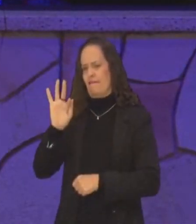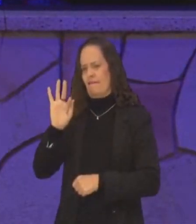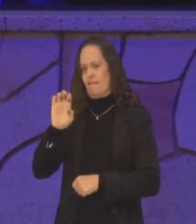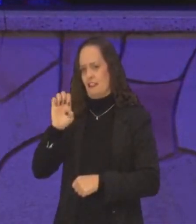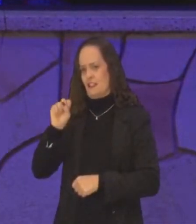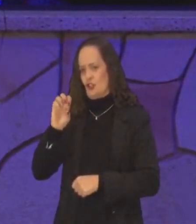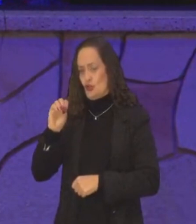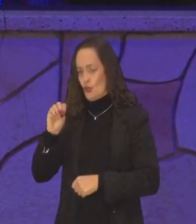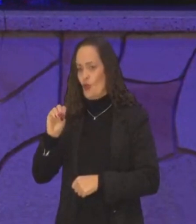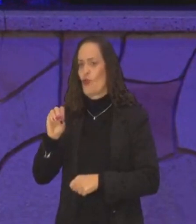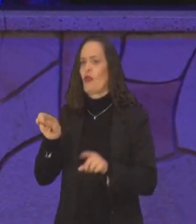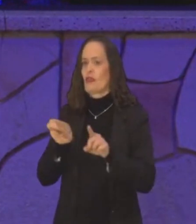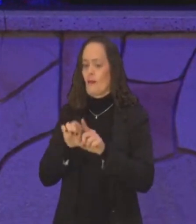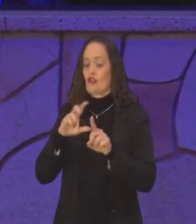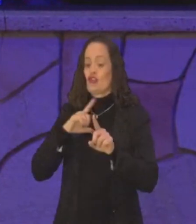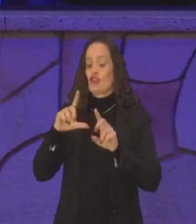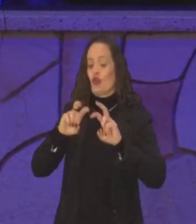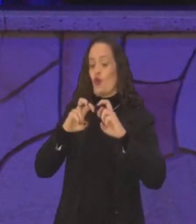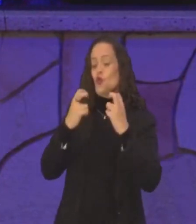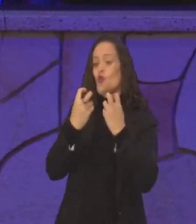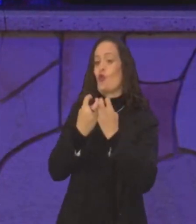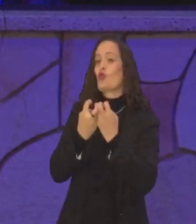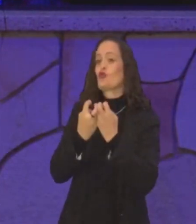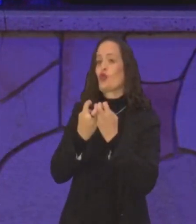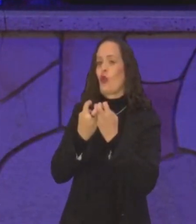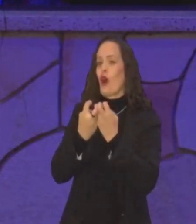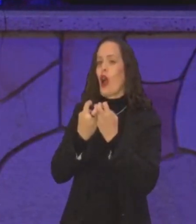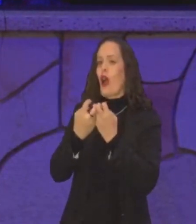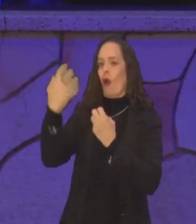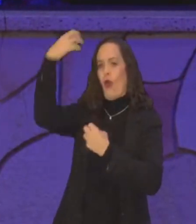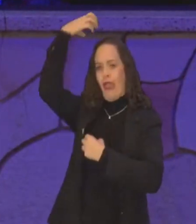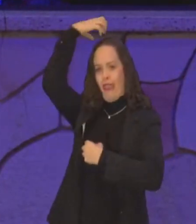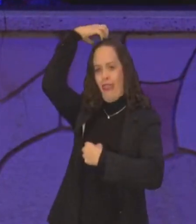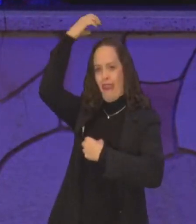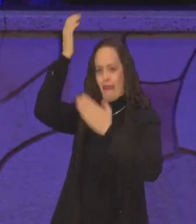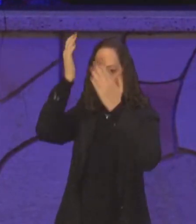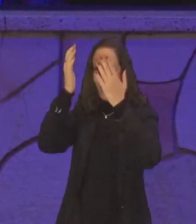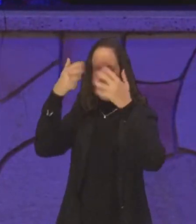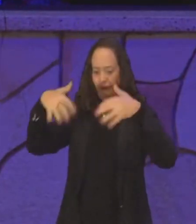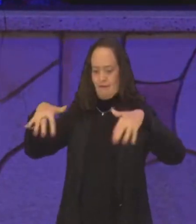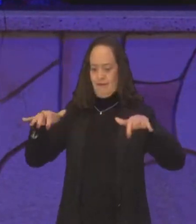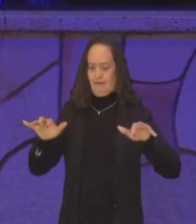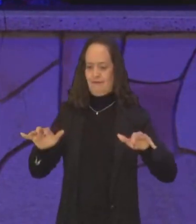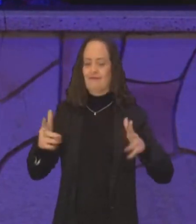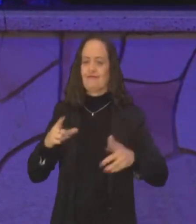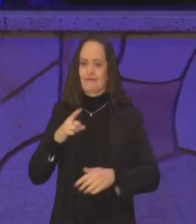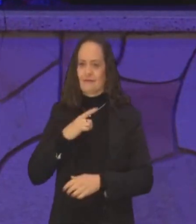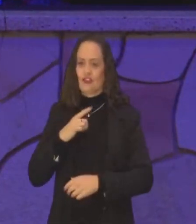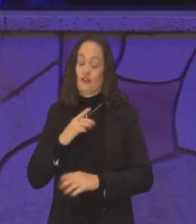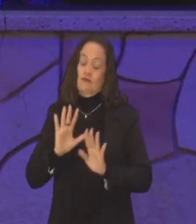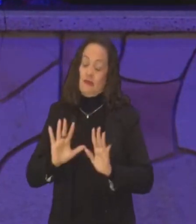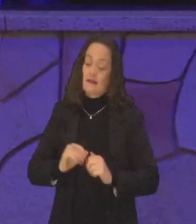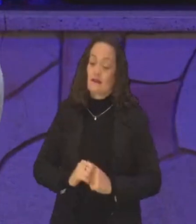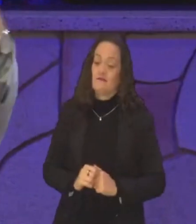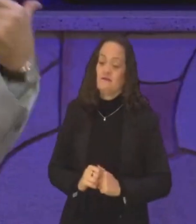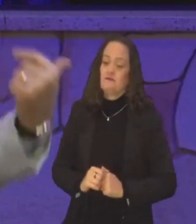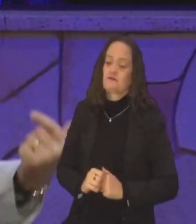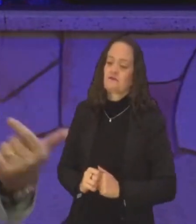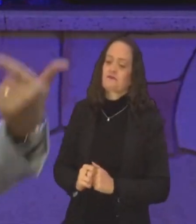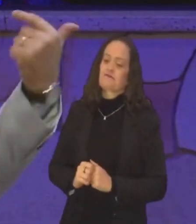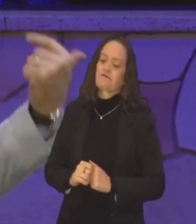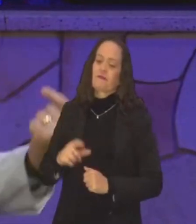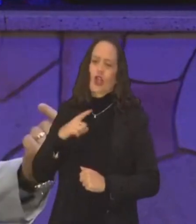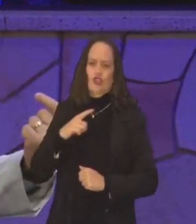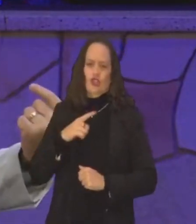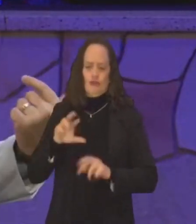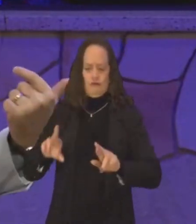ao imperador. Eles evocavam para si, em vida, o que passou a se diferenciar